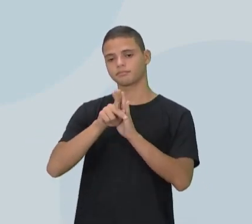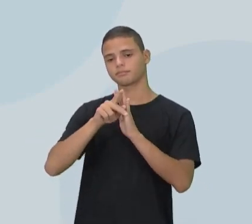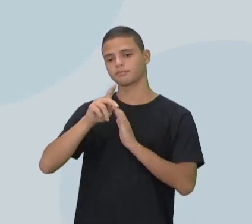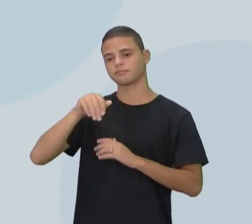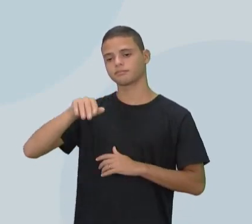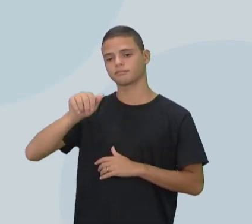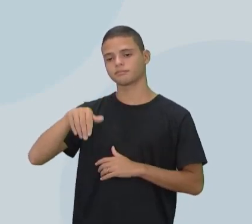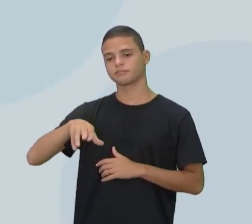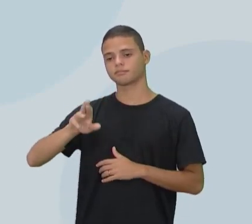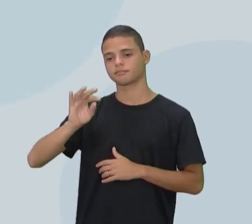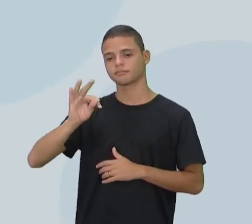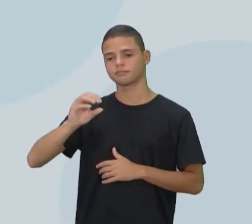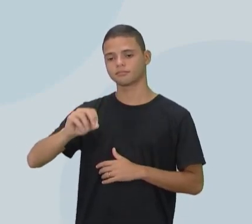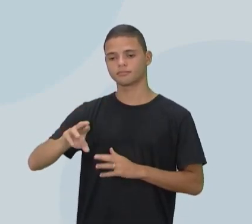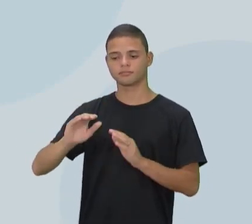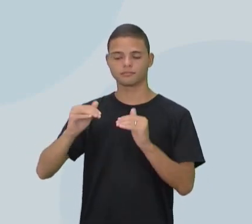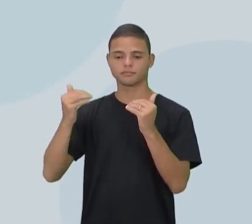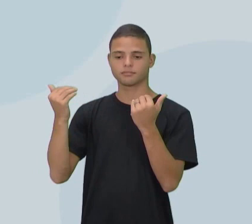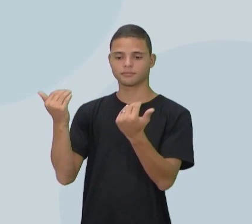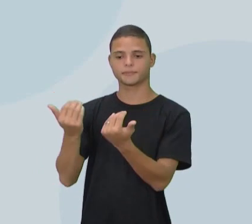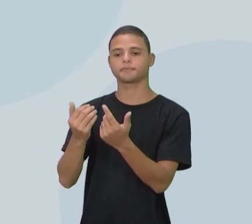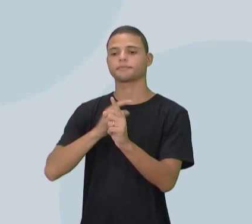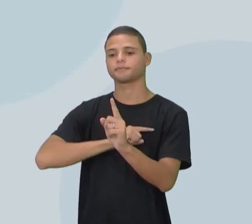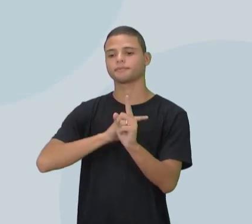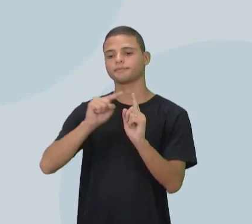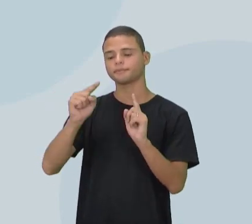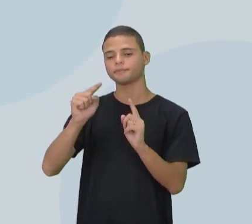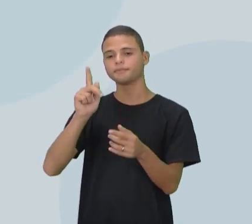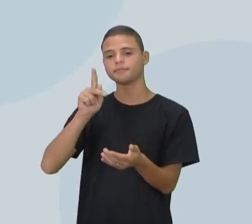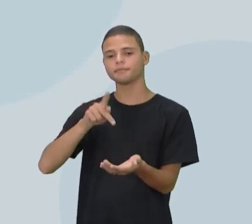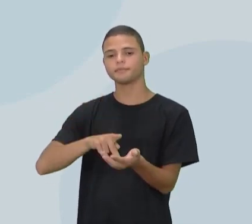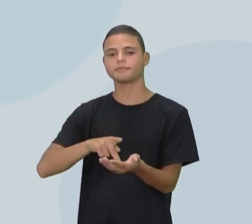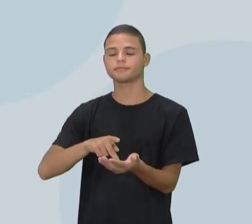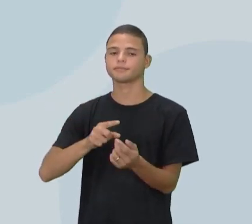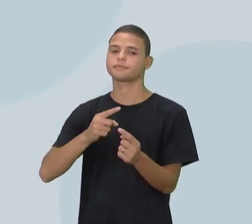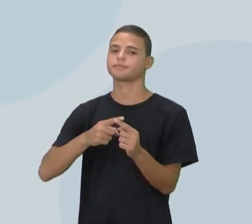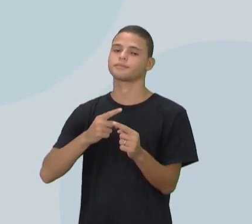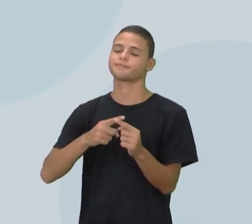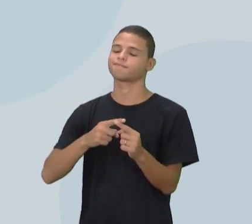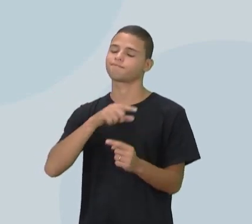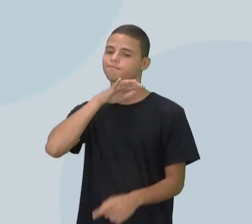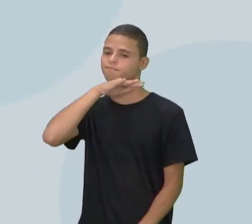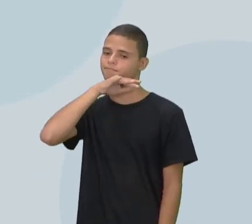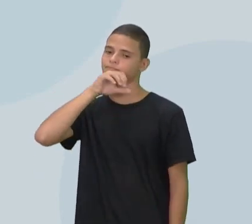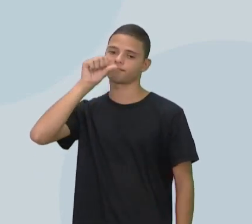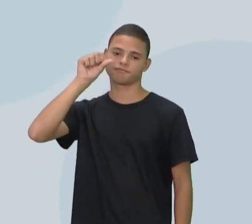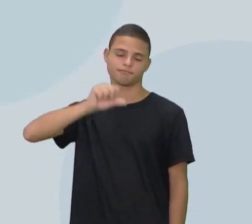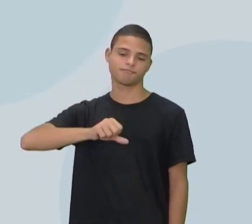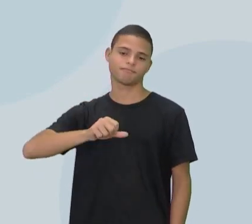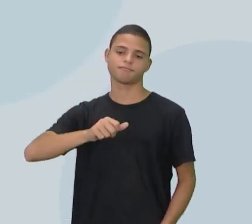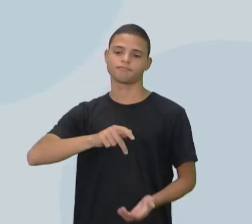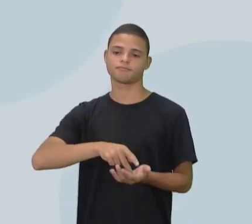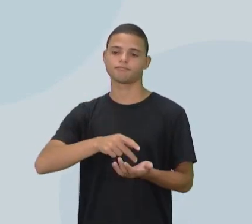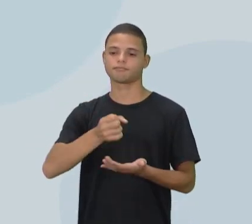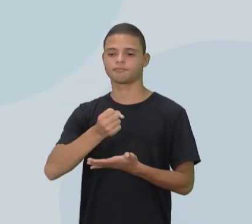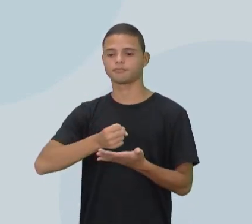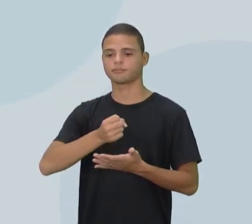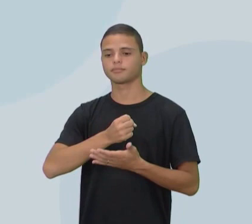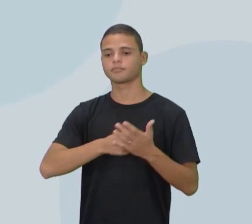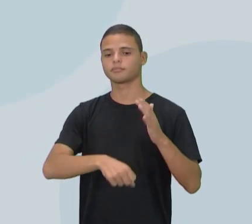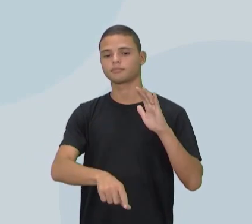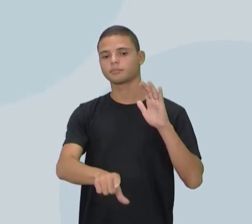ministros do Supremo Tribunal Federal. Nossa, se foi proibido, é porque é ruim mesmo. Baseado em uma lei,